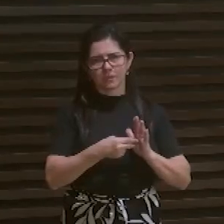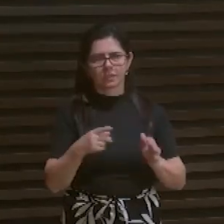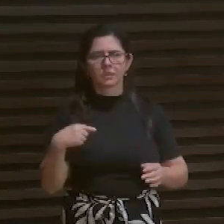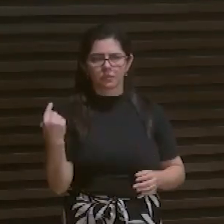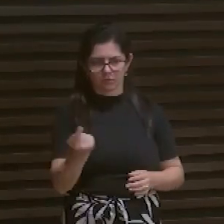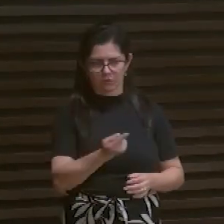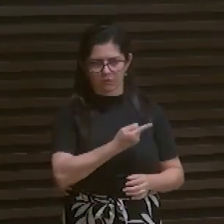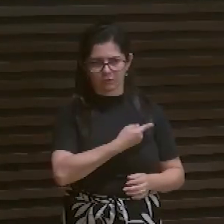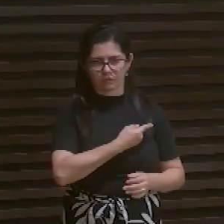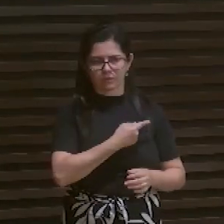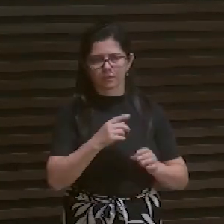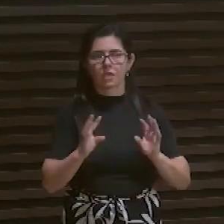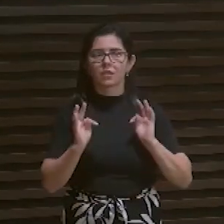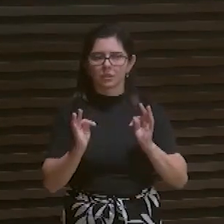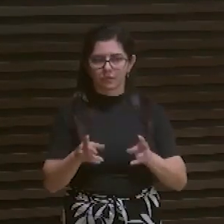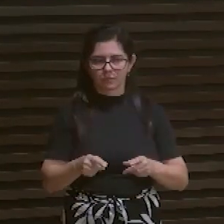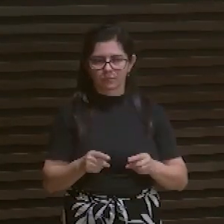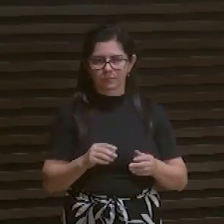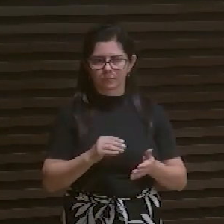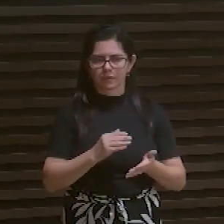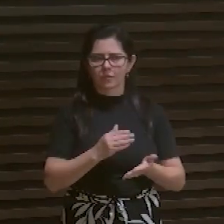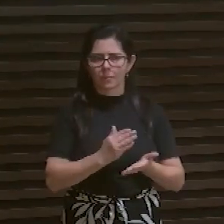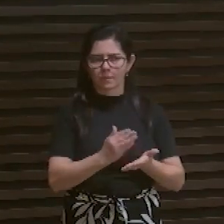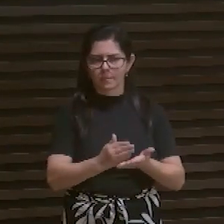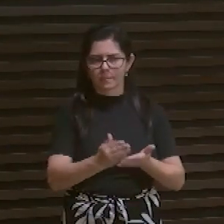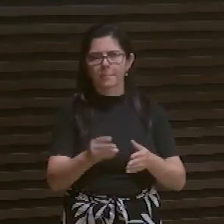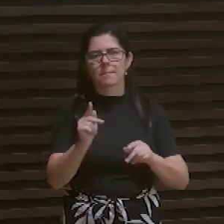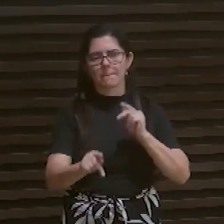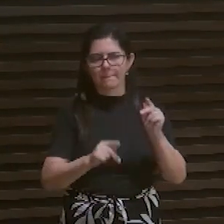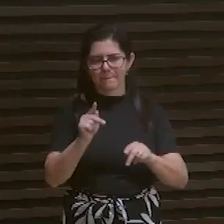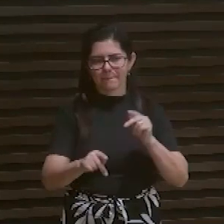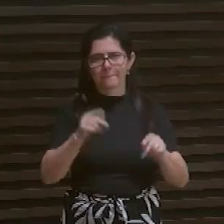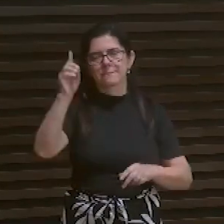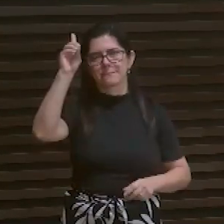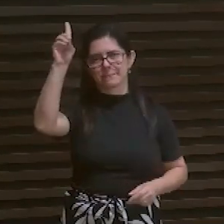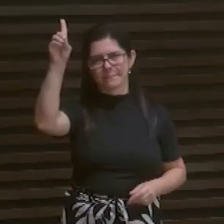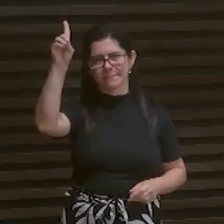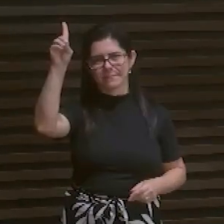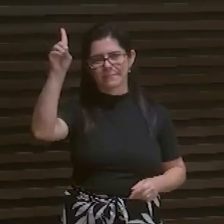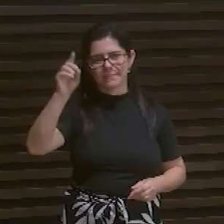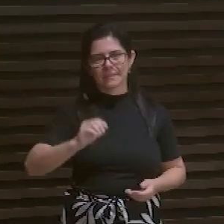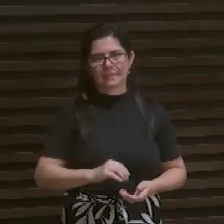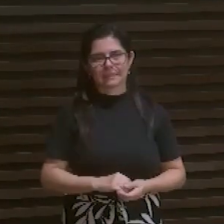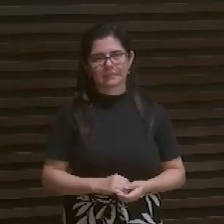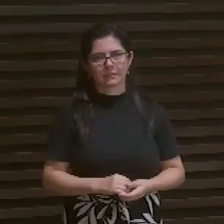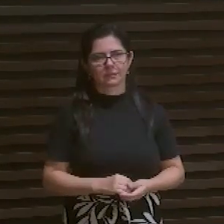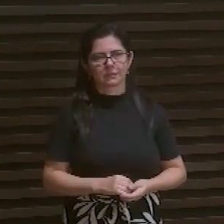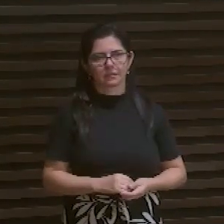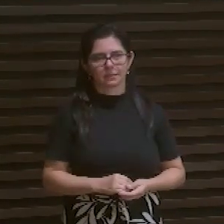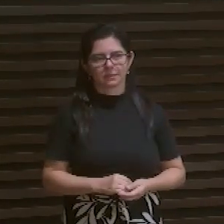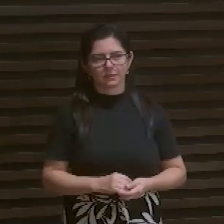desse edifício, que é um só, que é a igreja de Deus. Nesse caso que ele está falando aqui, ele está falando para uma igreja local mesmo, a igreja de